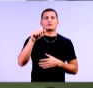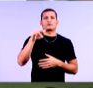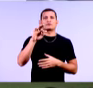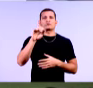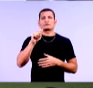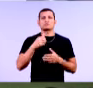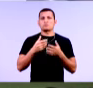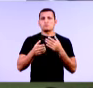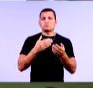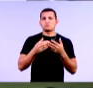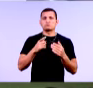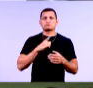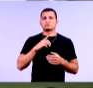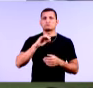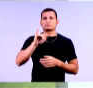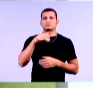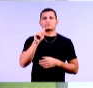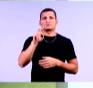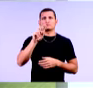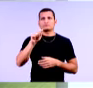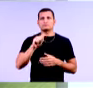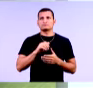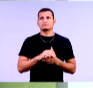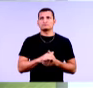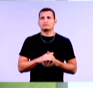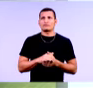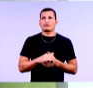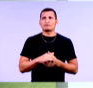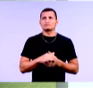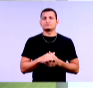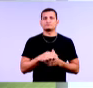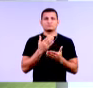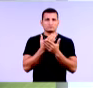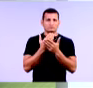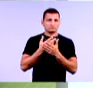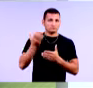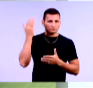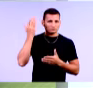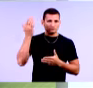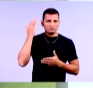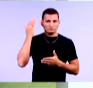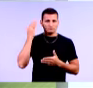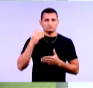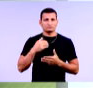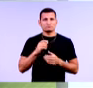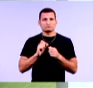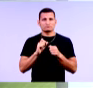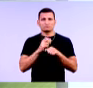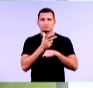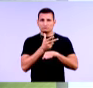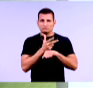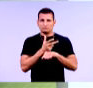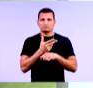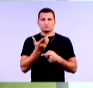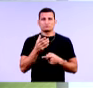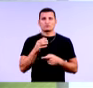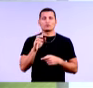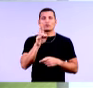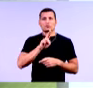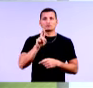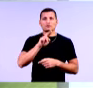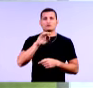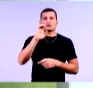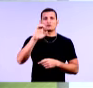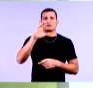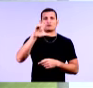que desenvolve em Java. Eu vou desenvolver uns vídeos, assim como eu fiz na aula passada, tá, gente? Mas esse vídeo eu vou usar um Eclipse, né?